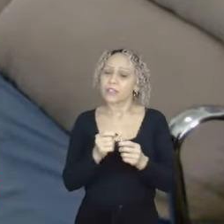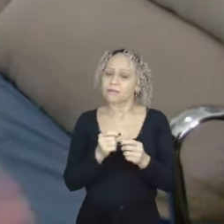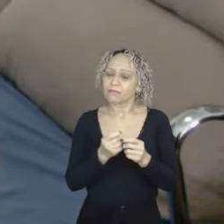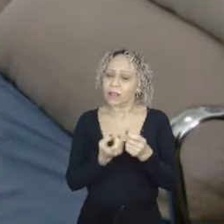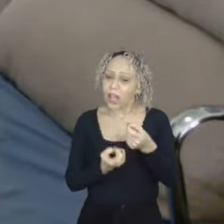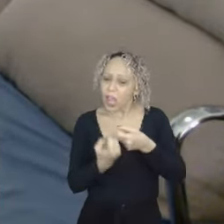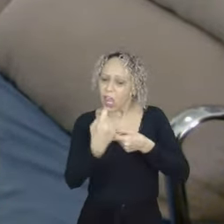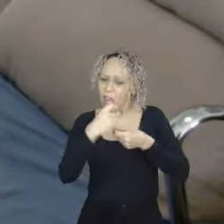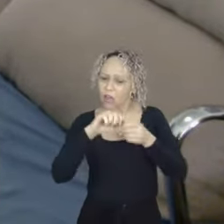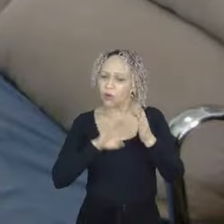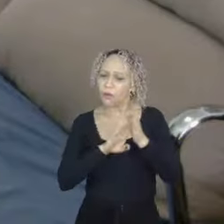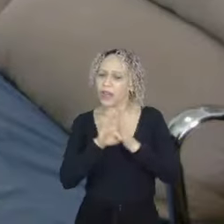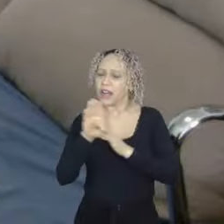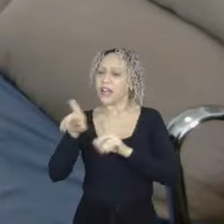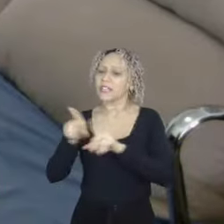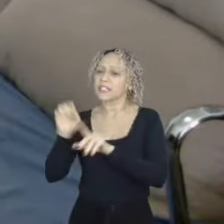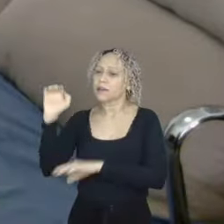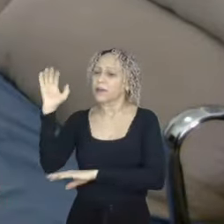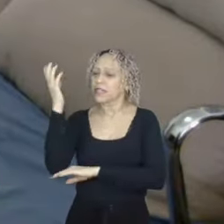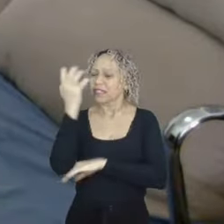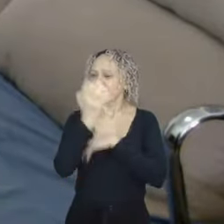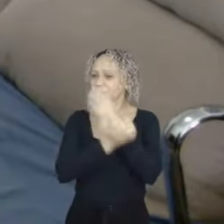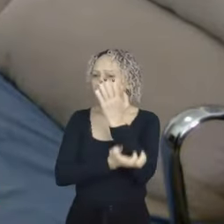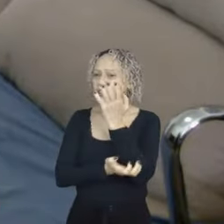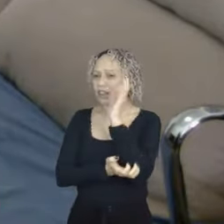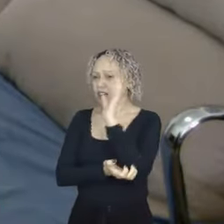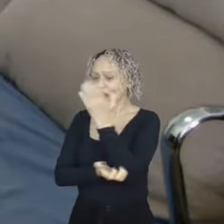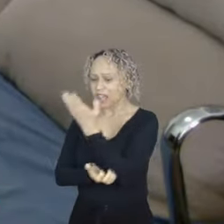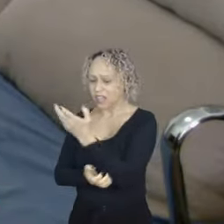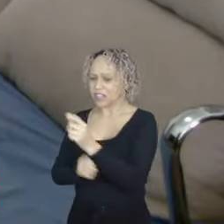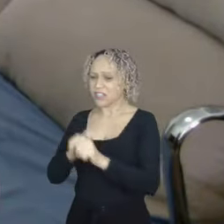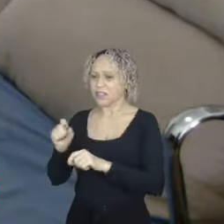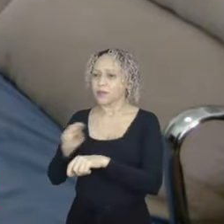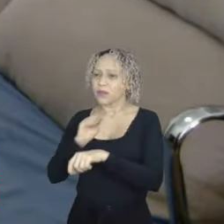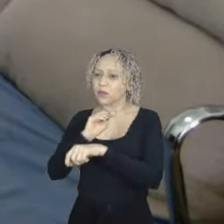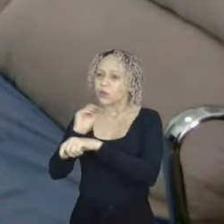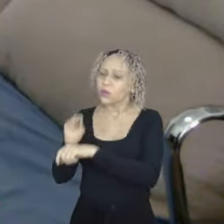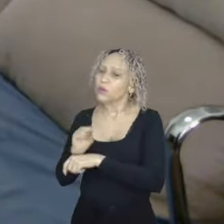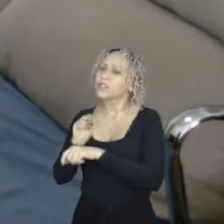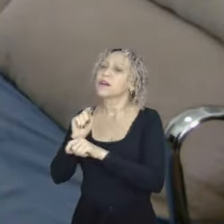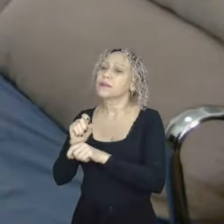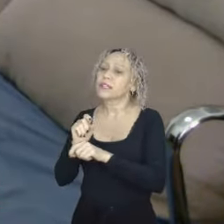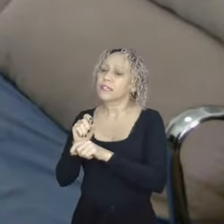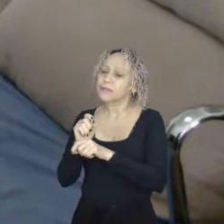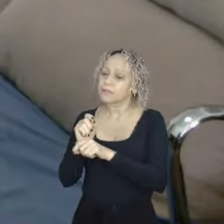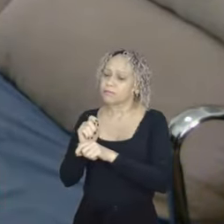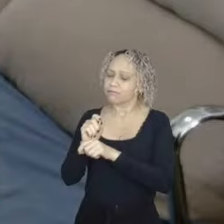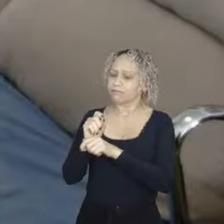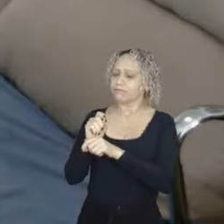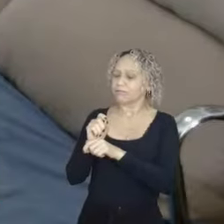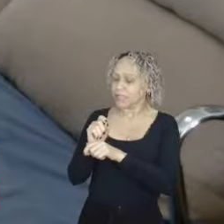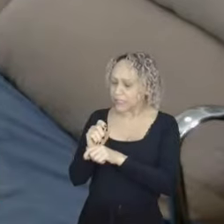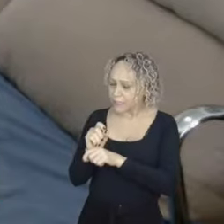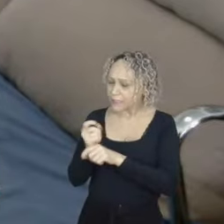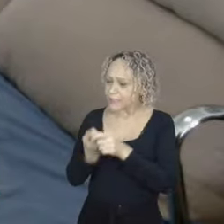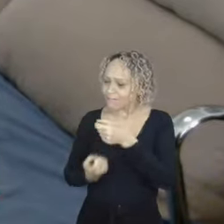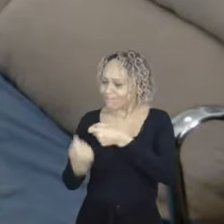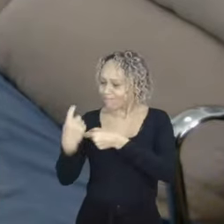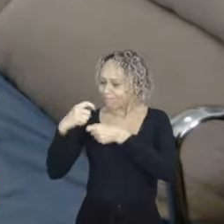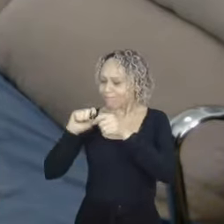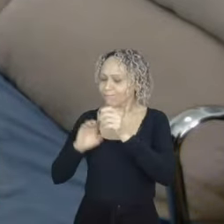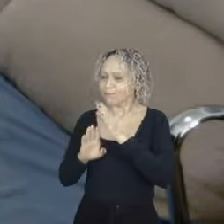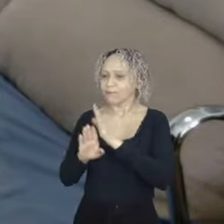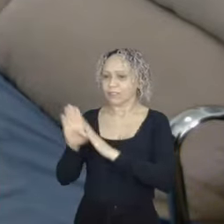com inclusive políticas de incentivo para essas populações. Para isso, o plano vai precisar colocar em prática ações de